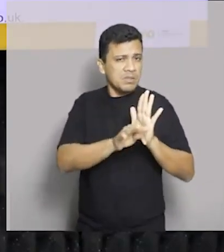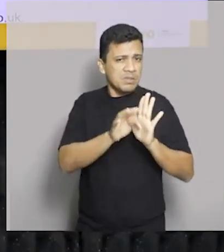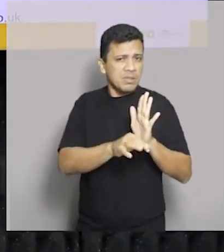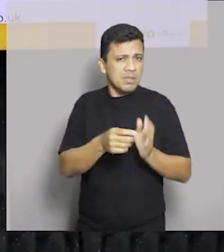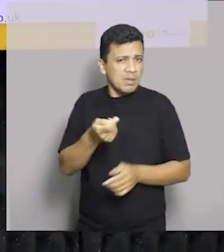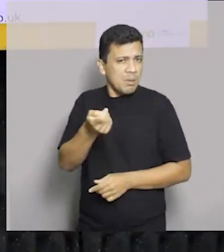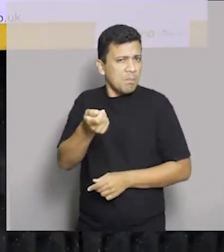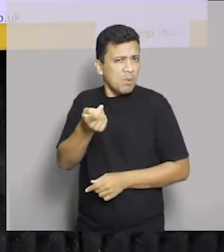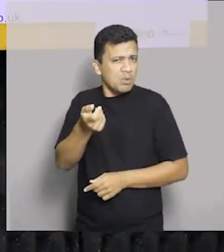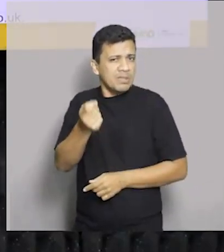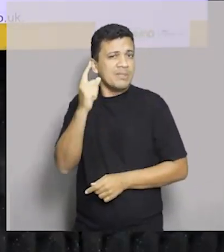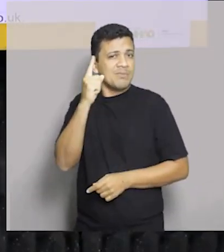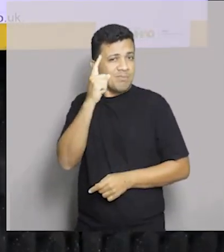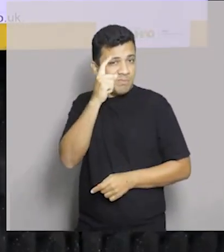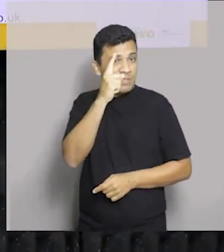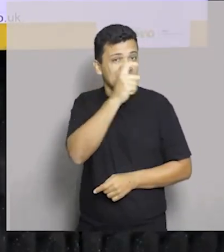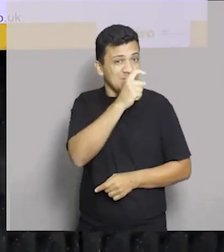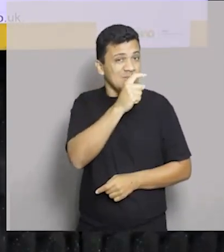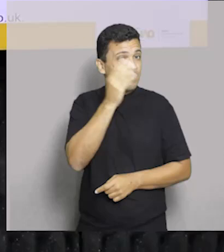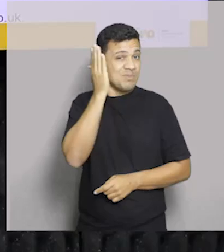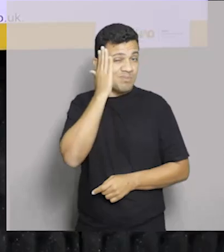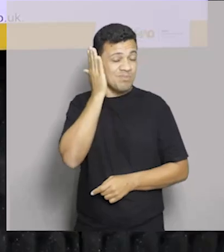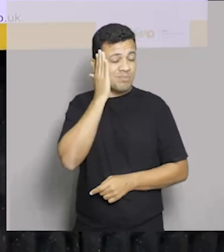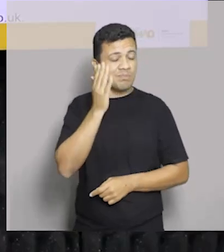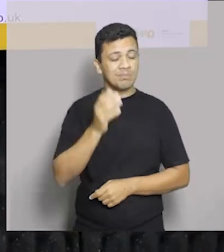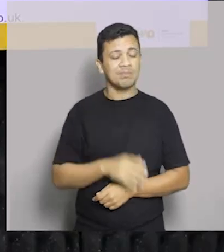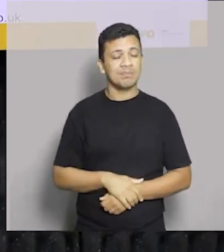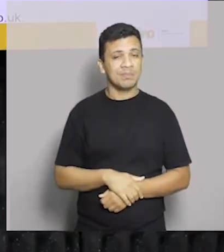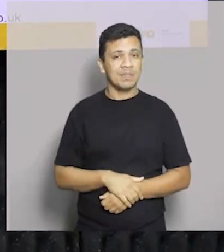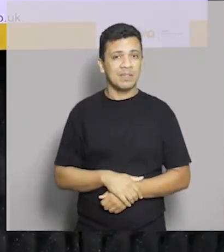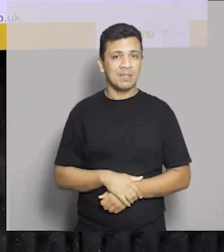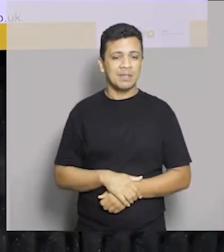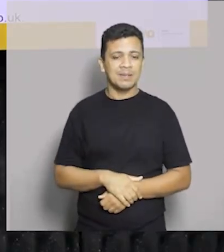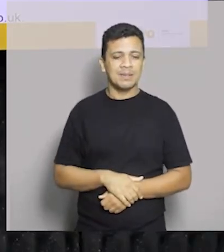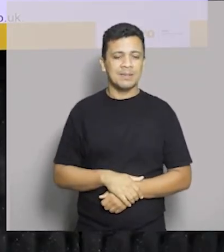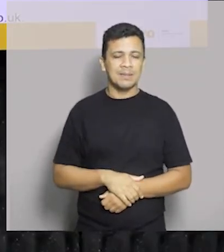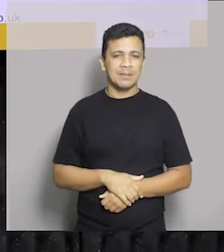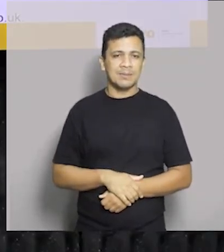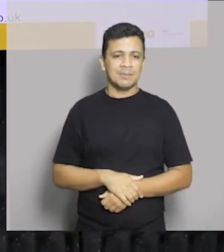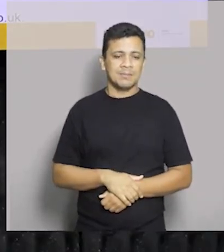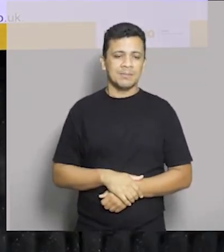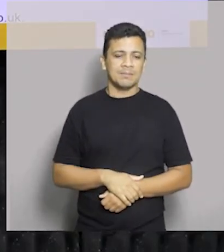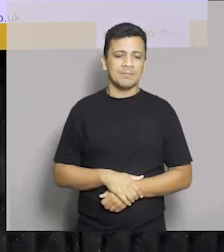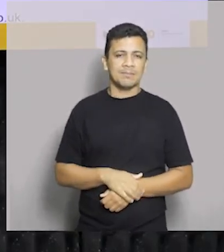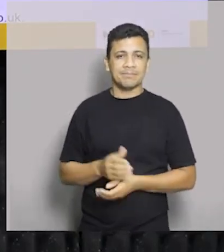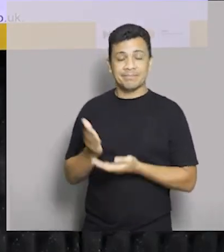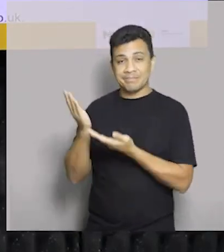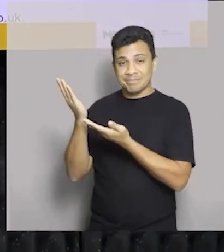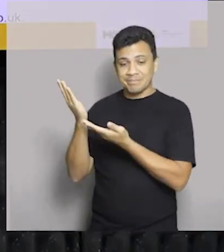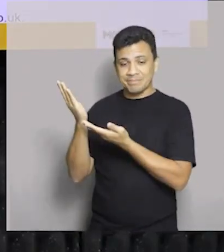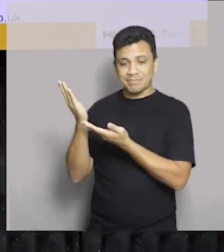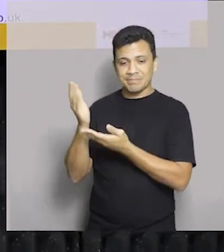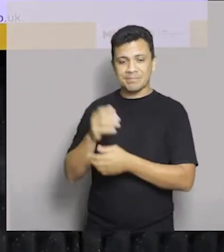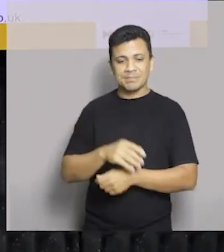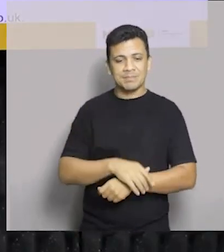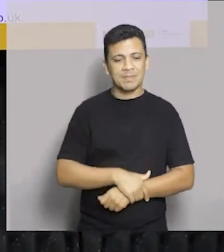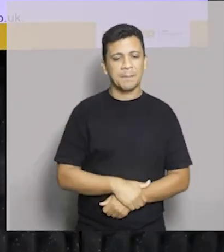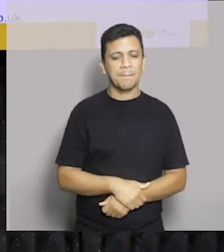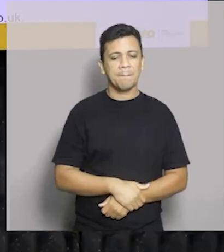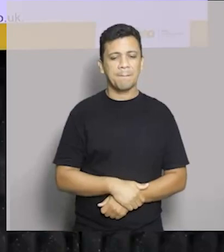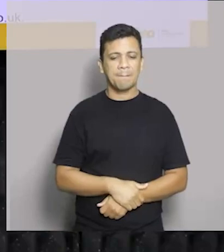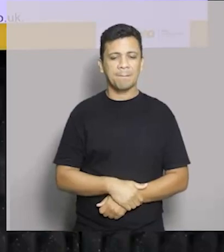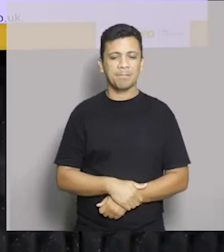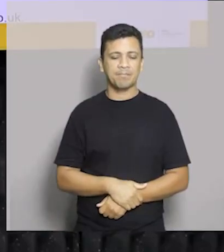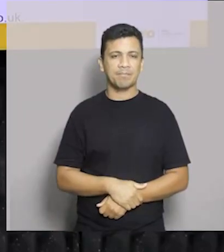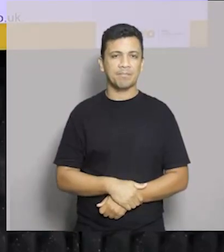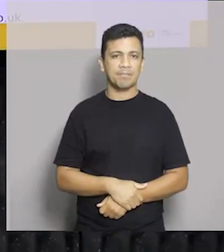pouquinho mais difícil da gente interpretar, tá bom? Então, vamos lá. I tend the mobile now like an